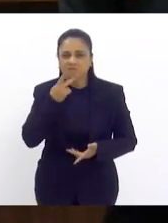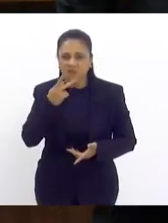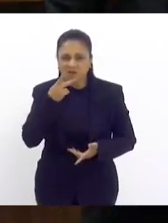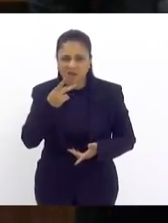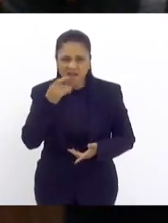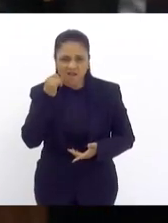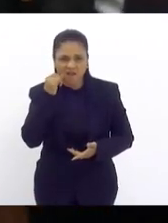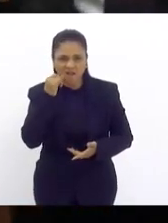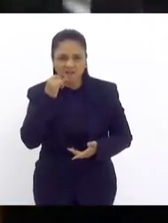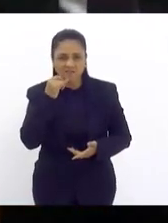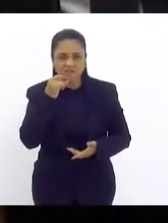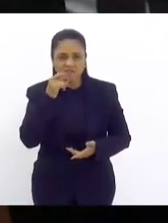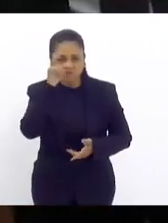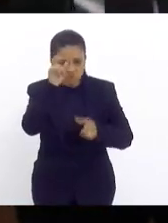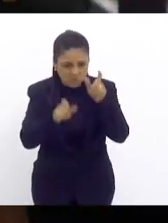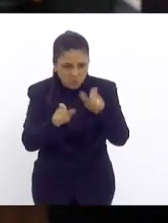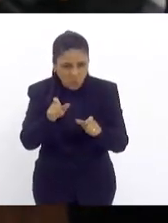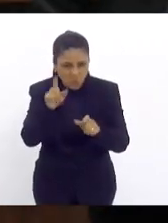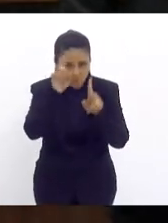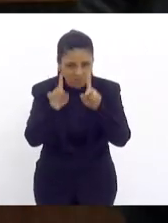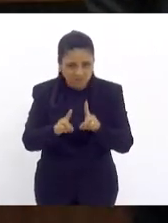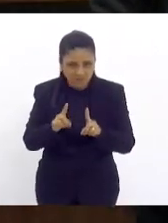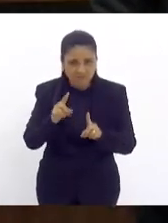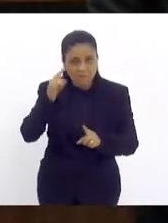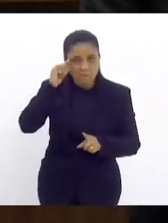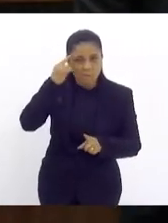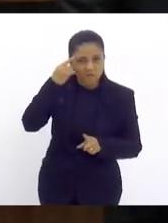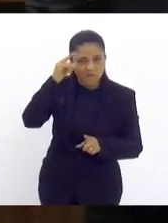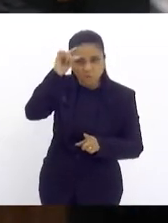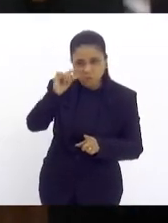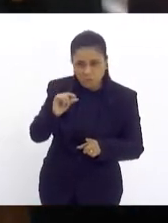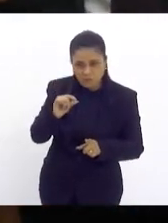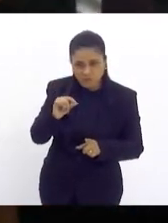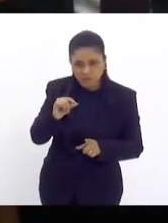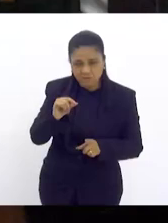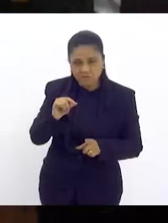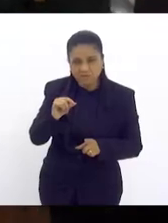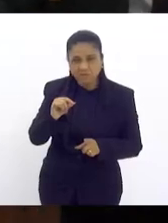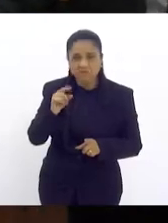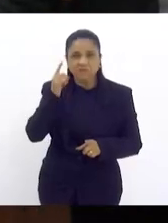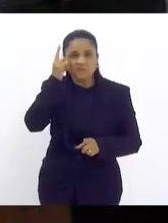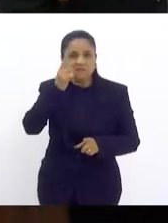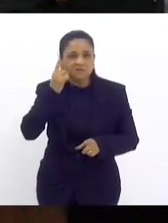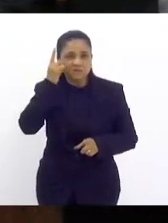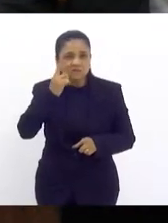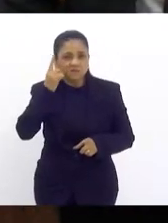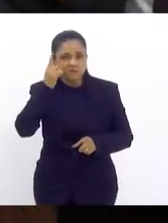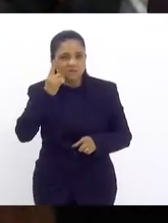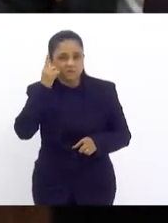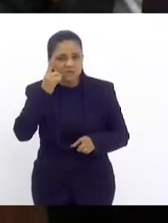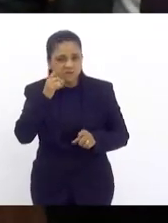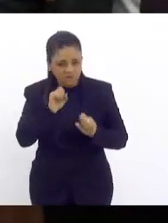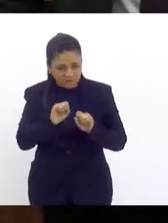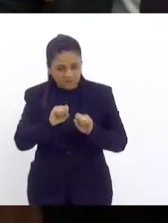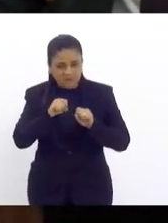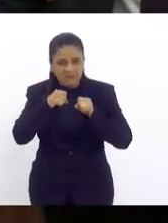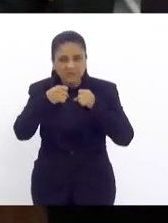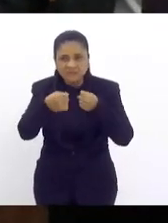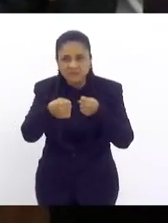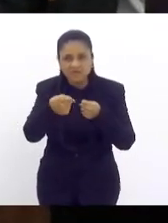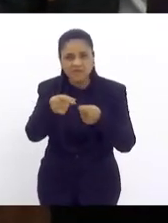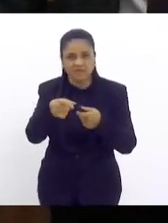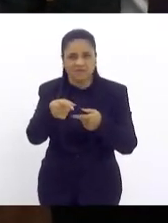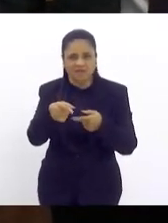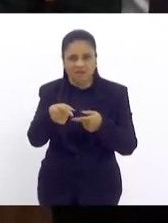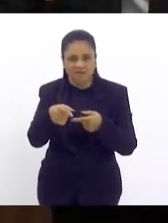indivíduo tem um parafuso a menos e deputados nessa casa tem a petulância de vir defender essa fala isso